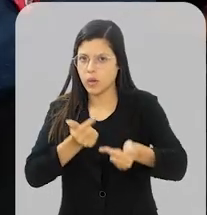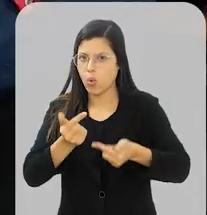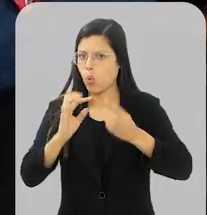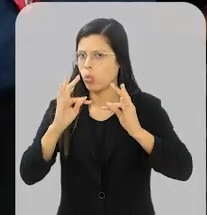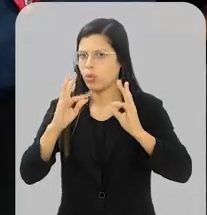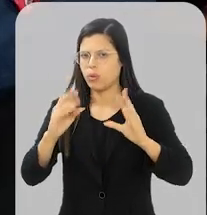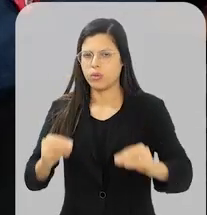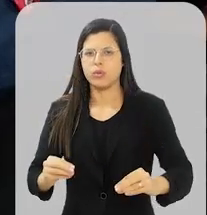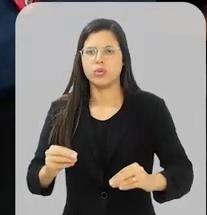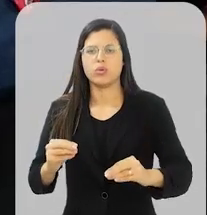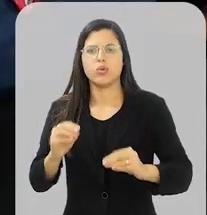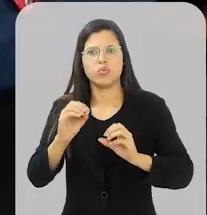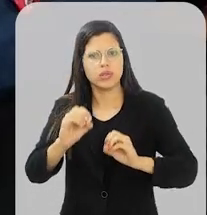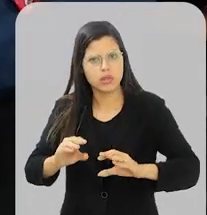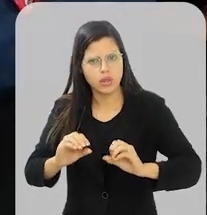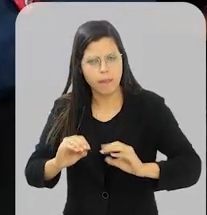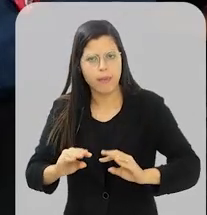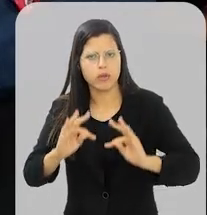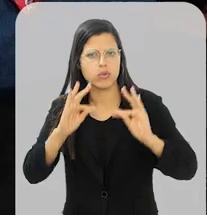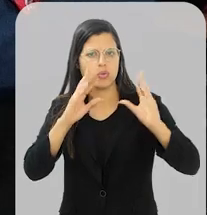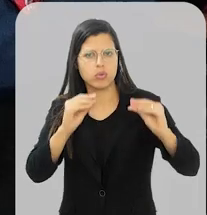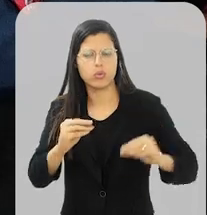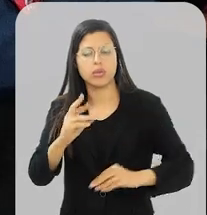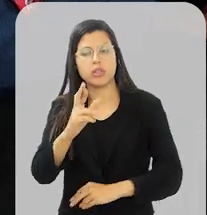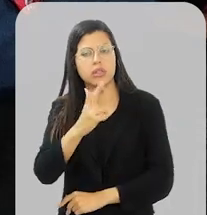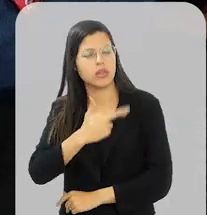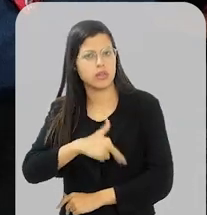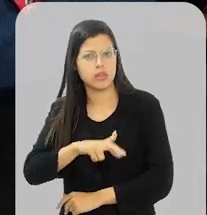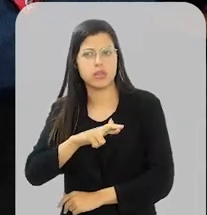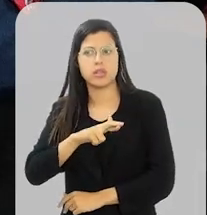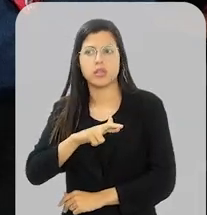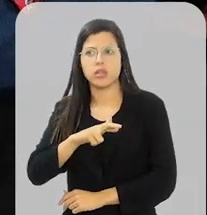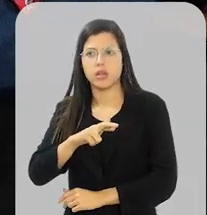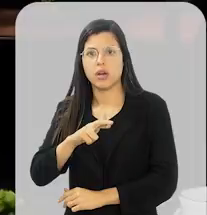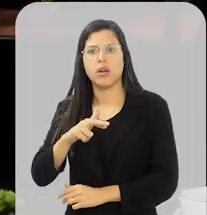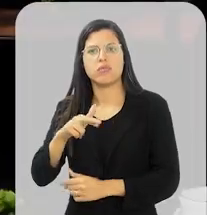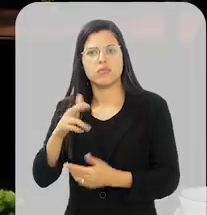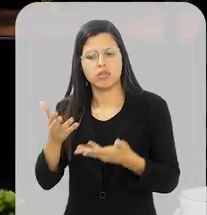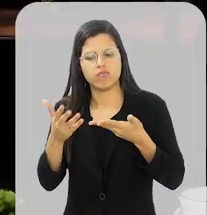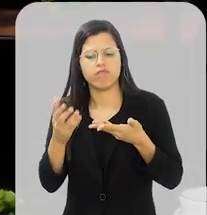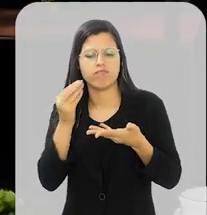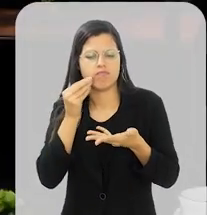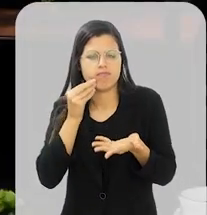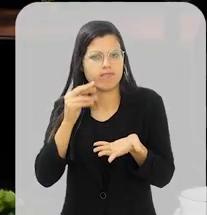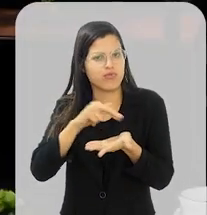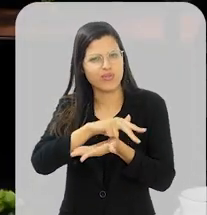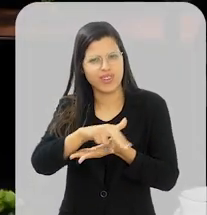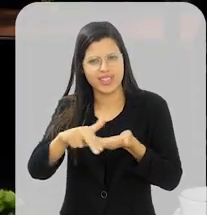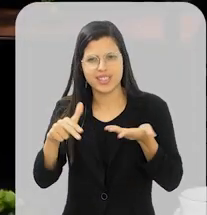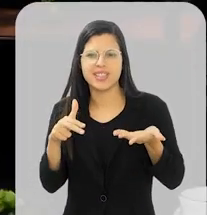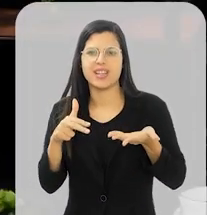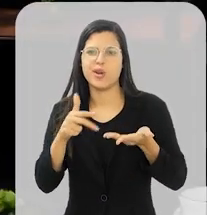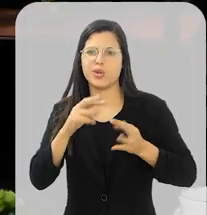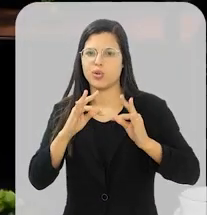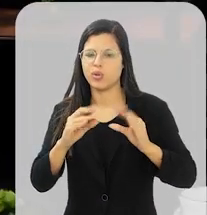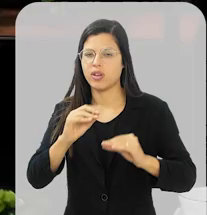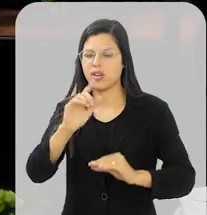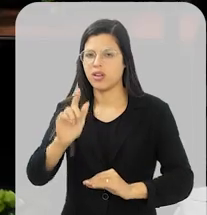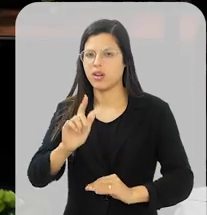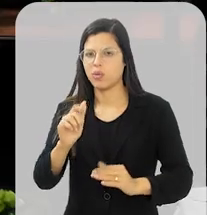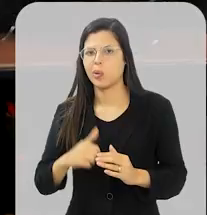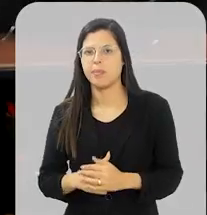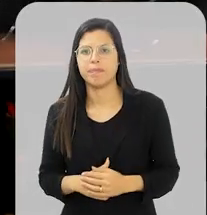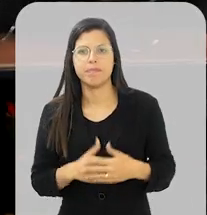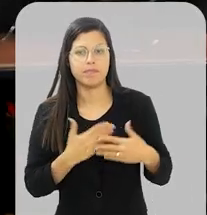gente trabalha com todas as doutrinas, todos os segmentos, e a gente procura ser bem diverso em todas as